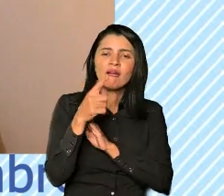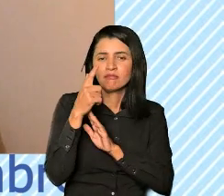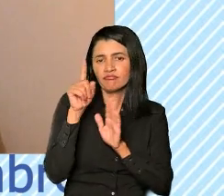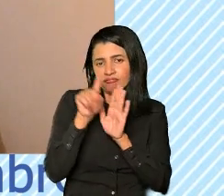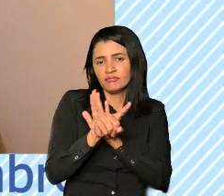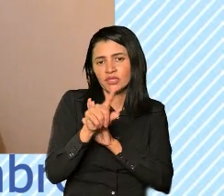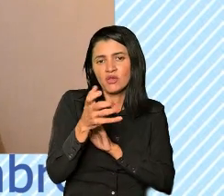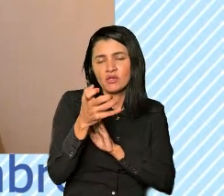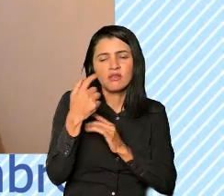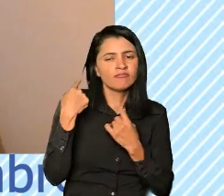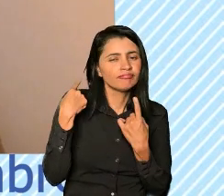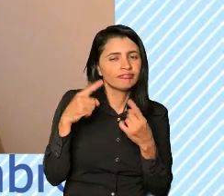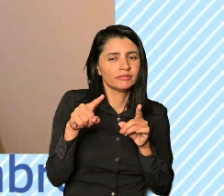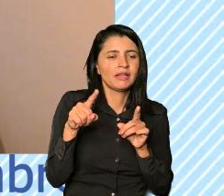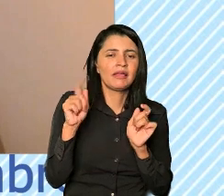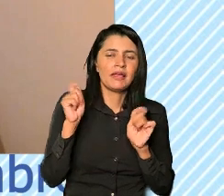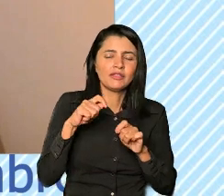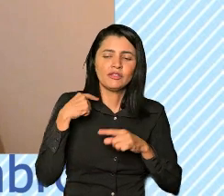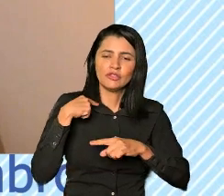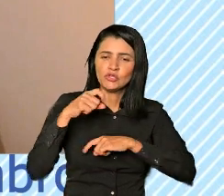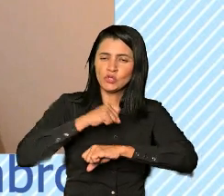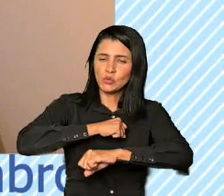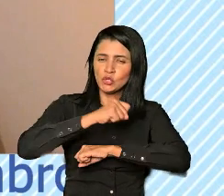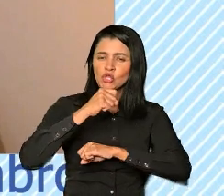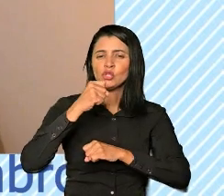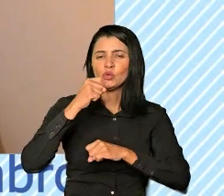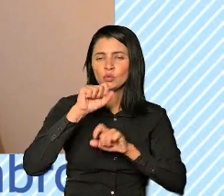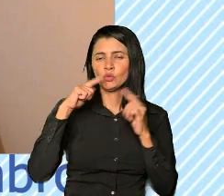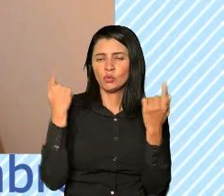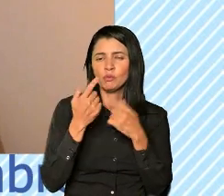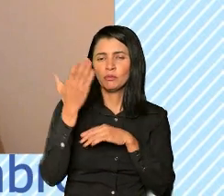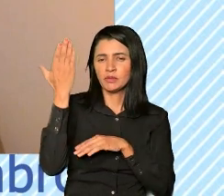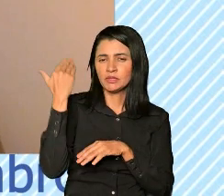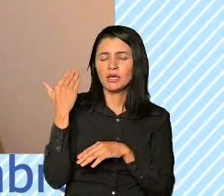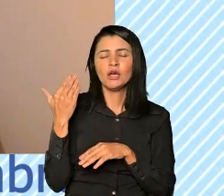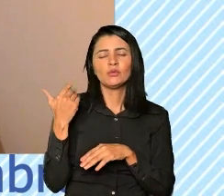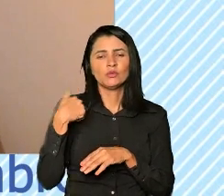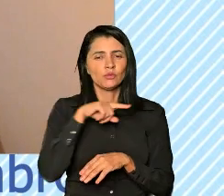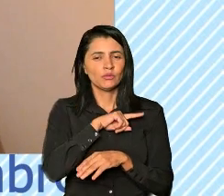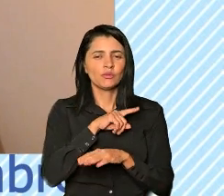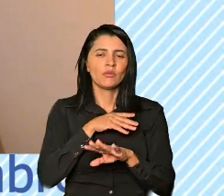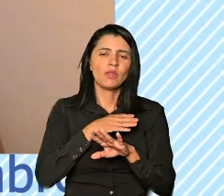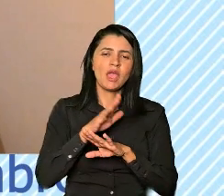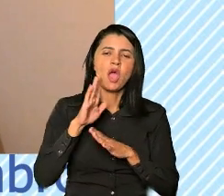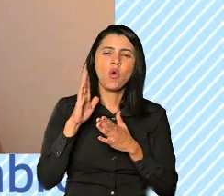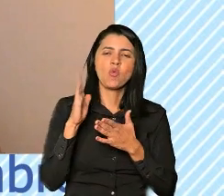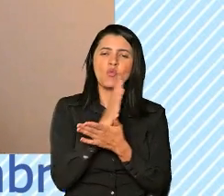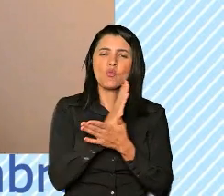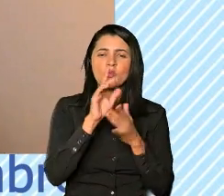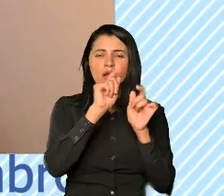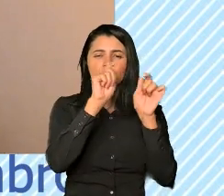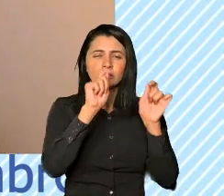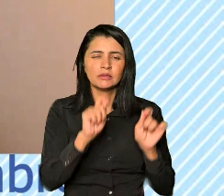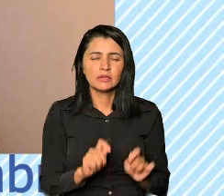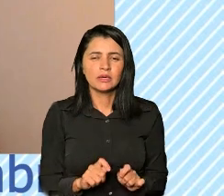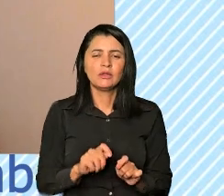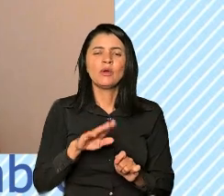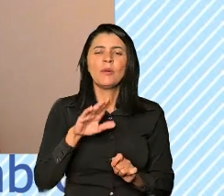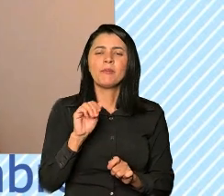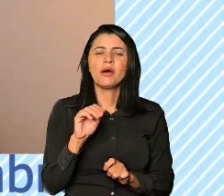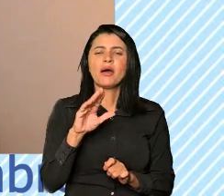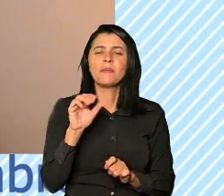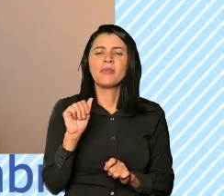indagação. Eu acho que o Ricardo, inclusive, a gente discutiu muito no grupo, uma época, quando algumas estátuas, a estátua do Borba Gato